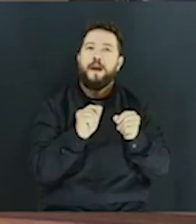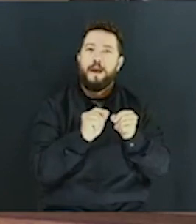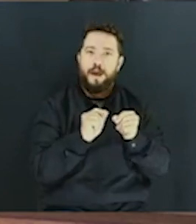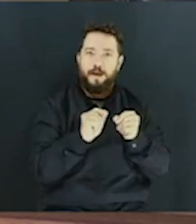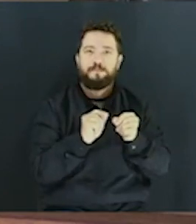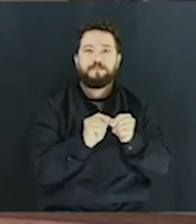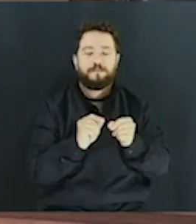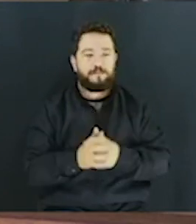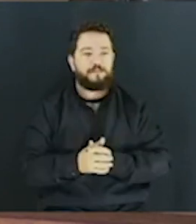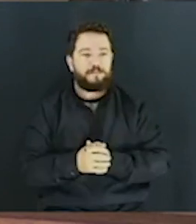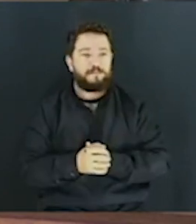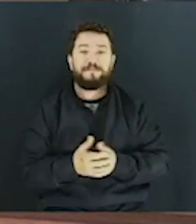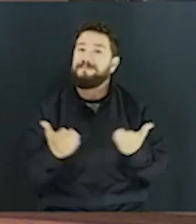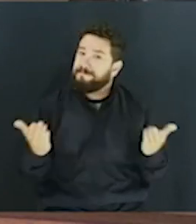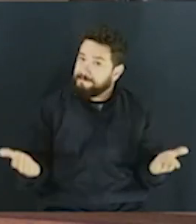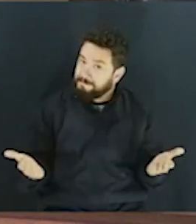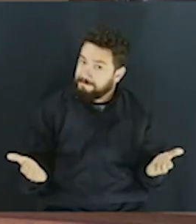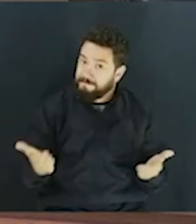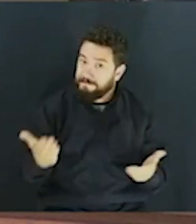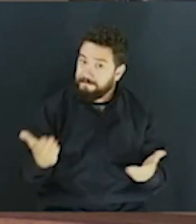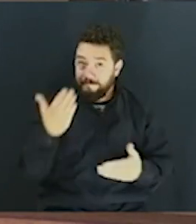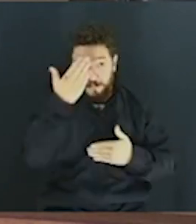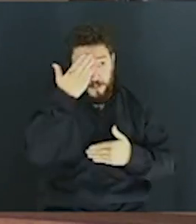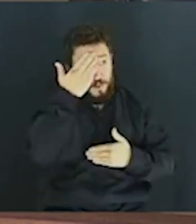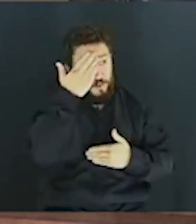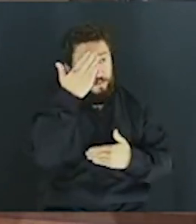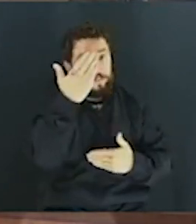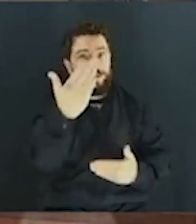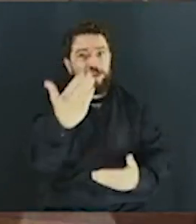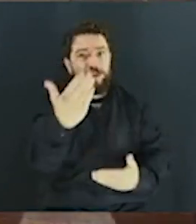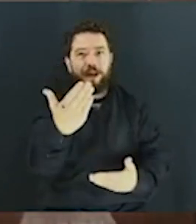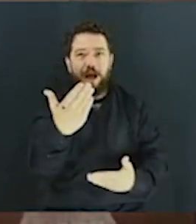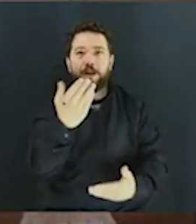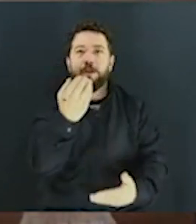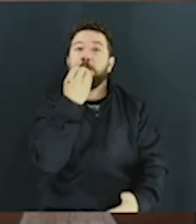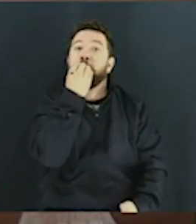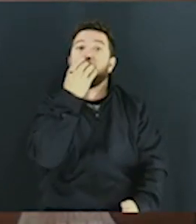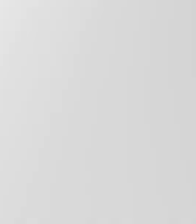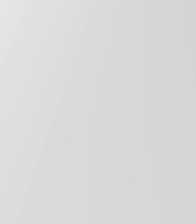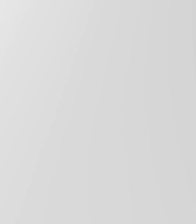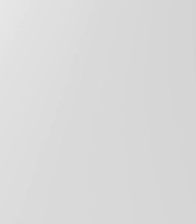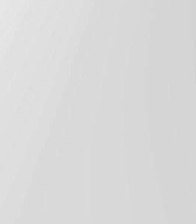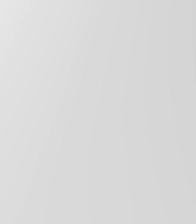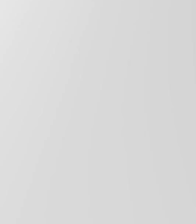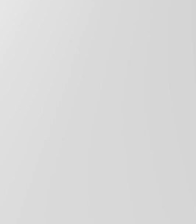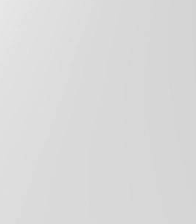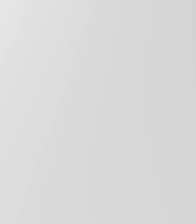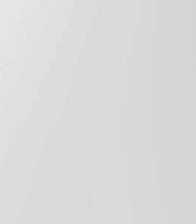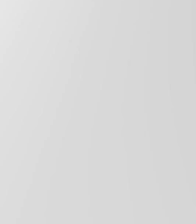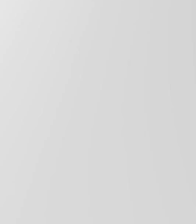Muito obrigado, ótimo dia, ótima semana a todos. Obrigado, vereador Ezequias Barros.